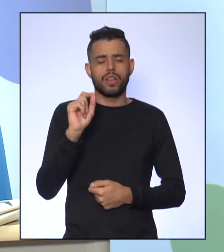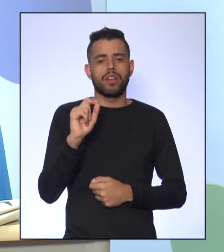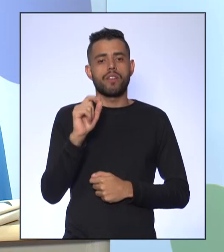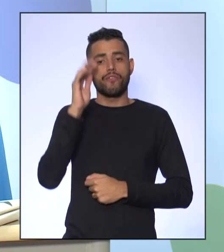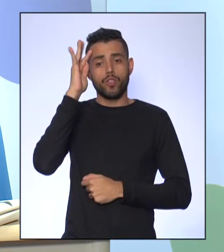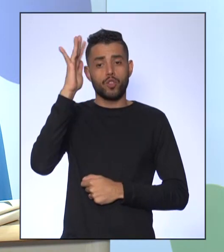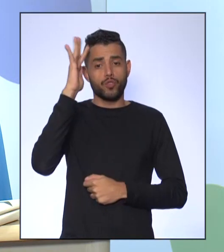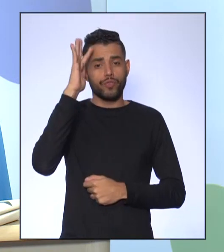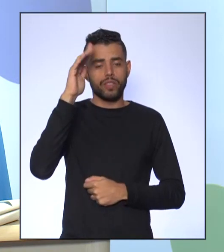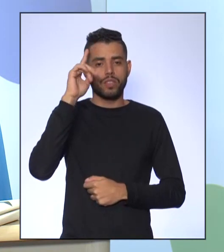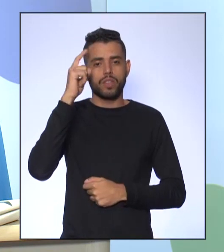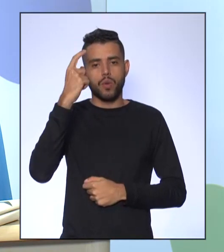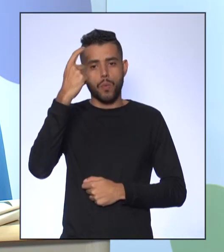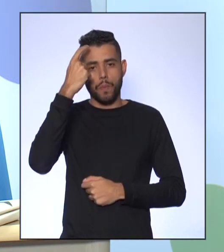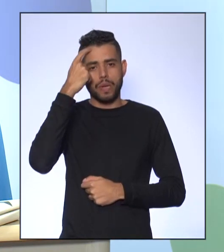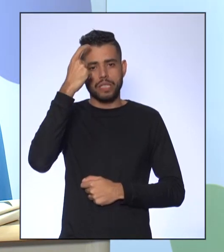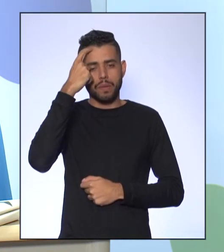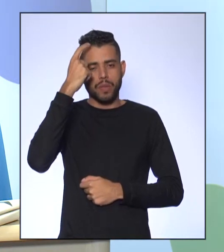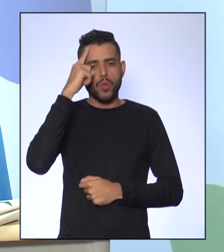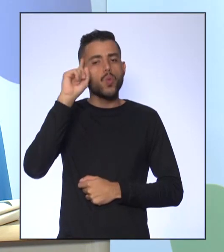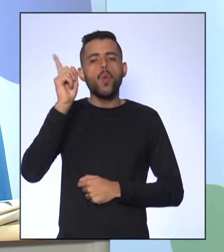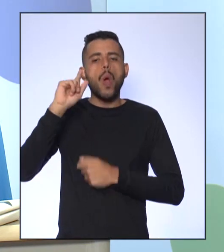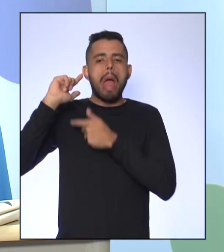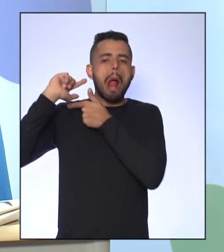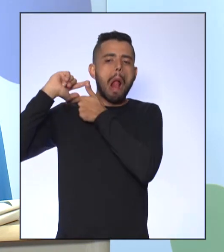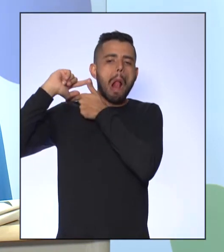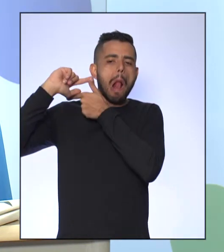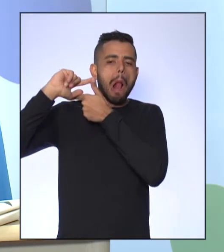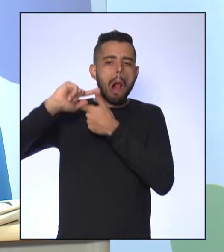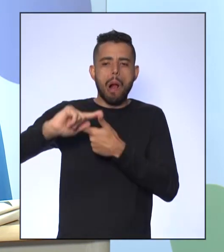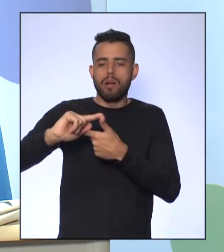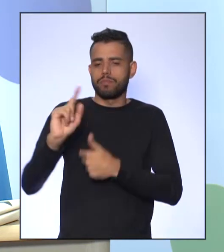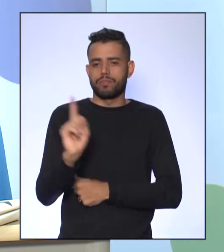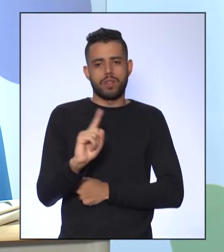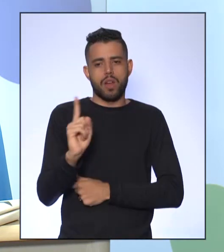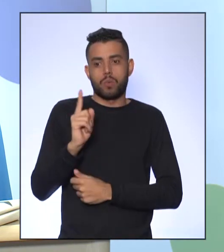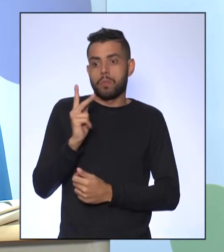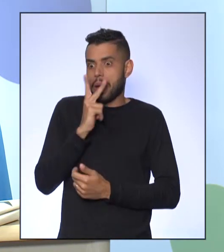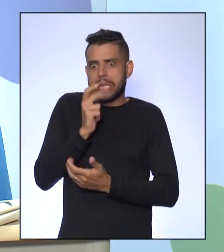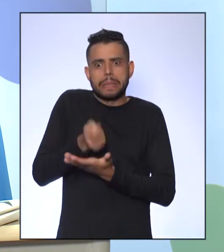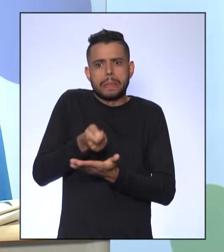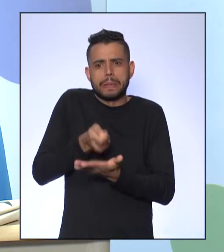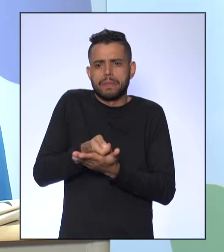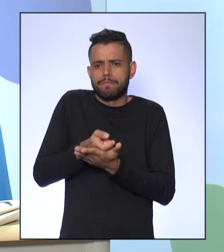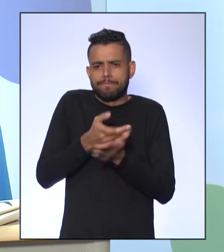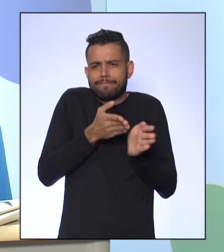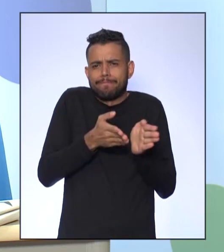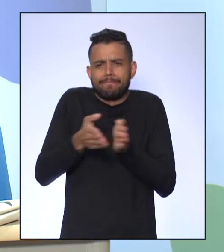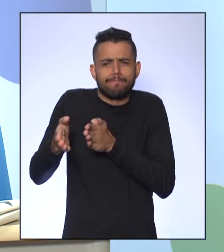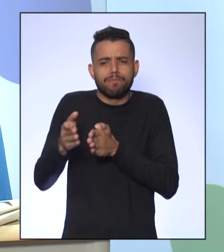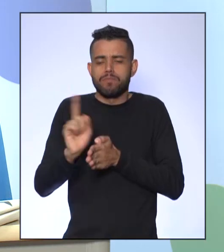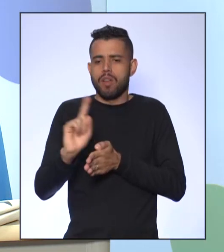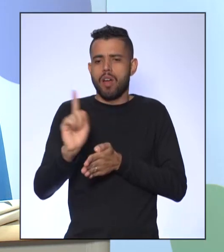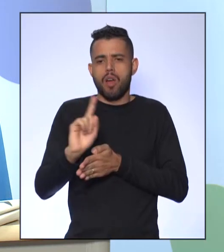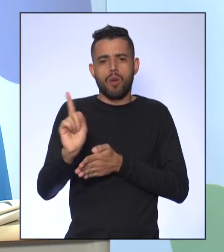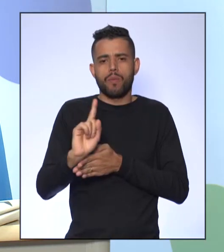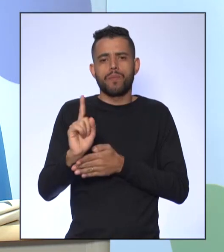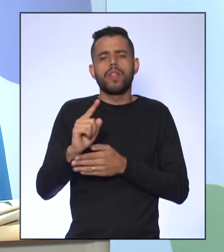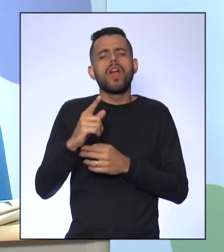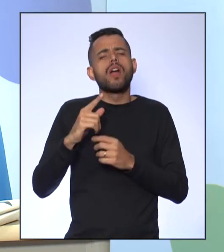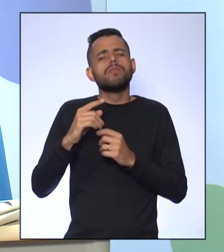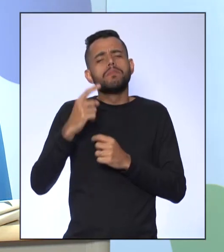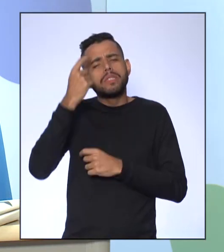um pensamento não dogmático, ou seja, é um pensamento, né, que está longe, ele se